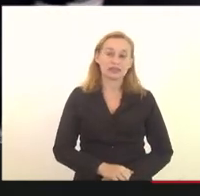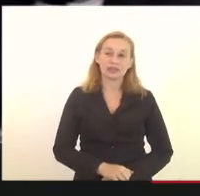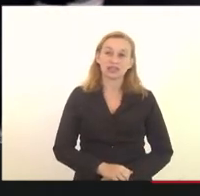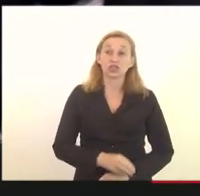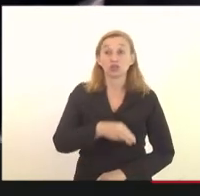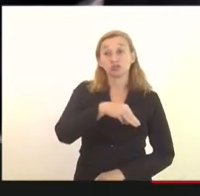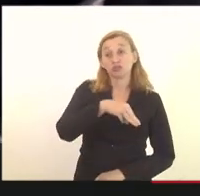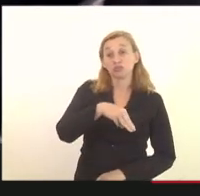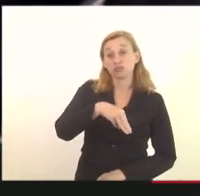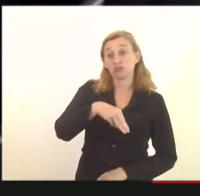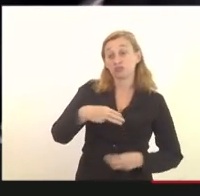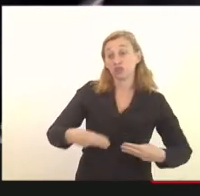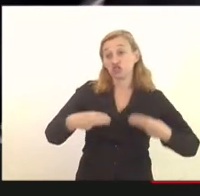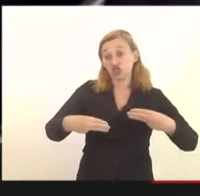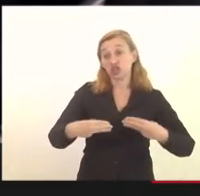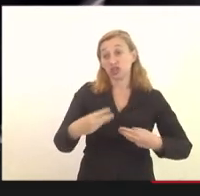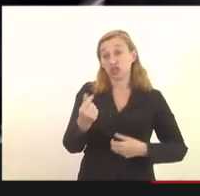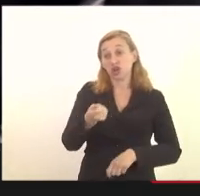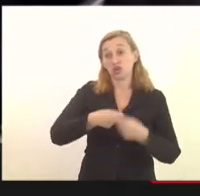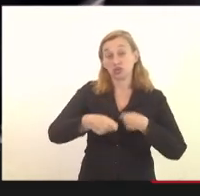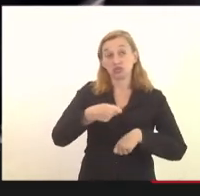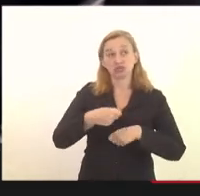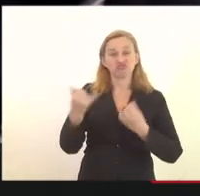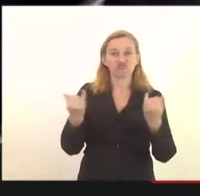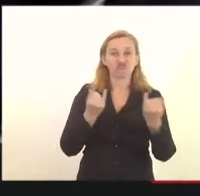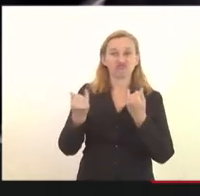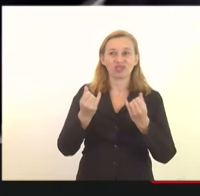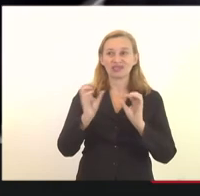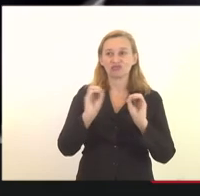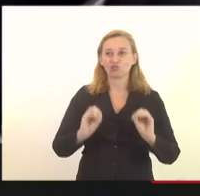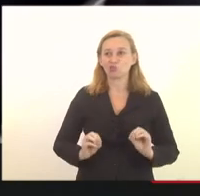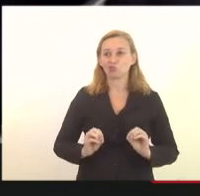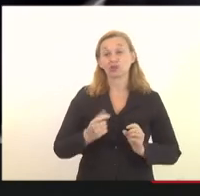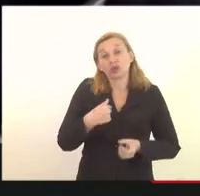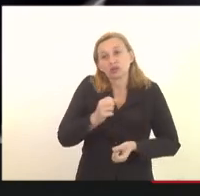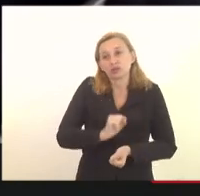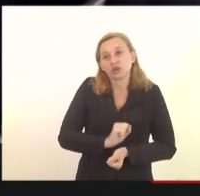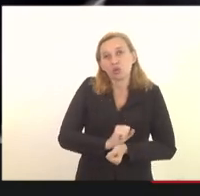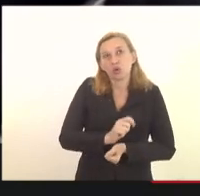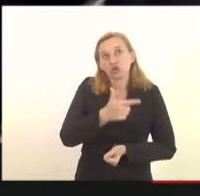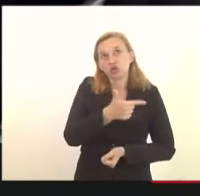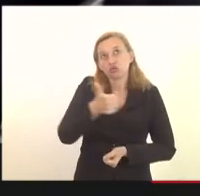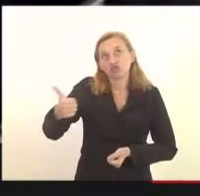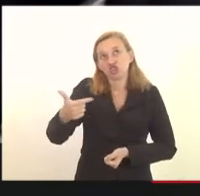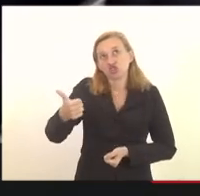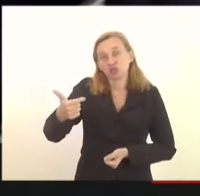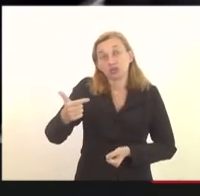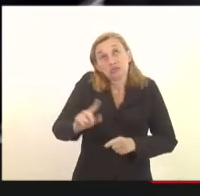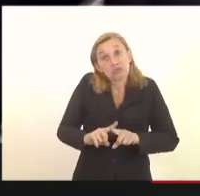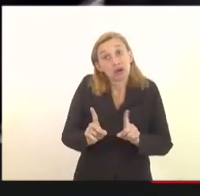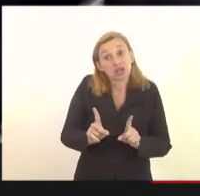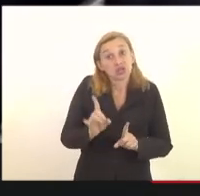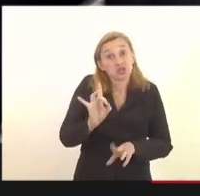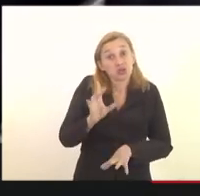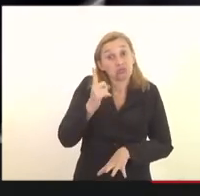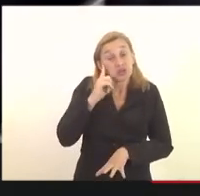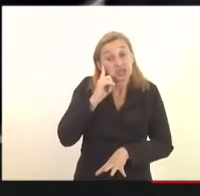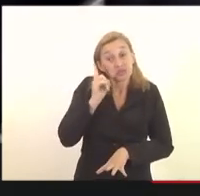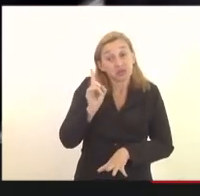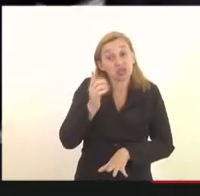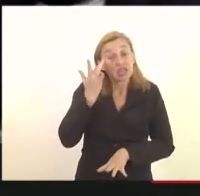Ministério da Economia ainda não nos informou. A gente tem expectativa 2022, mas é só expectativa.